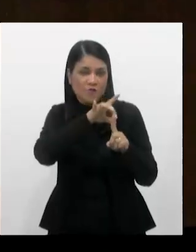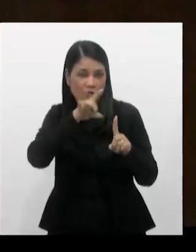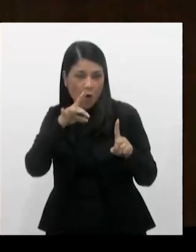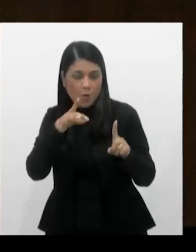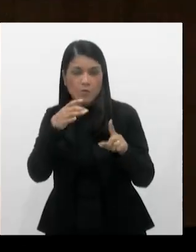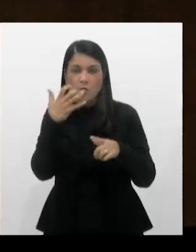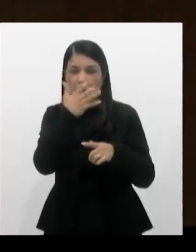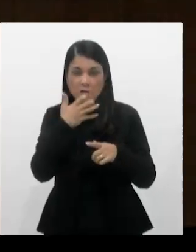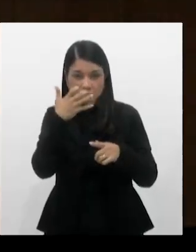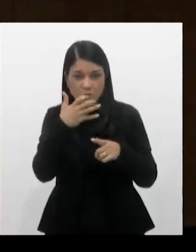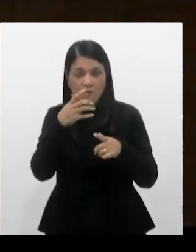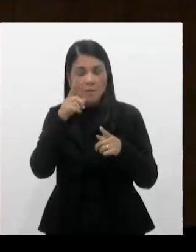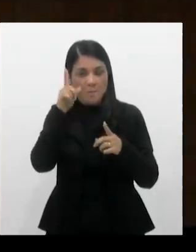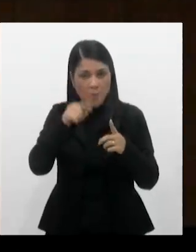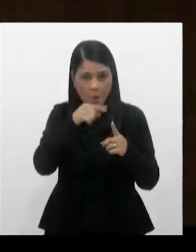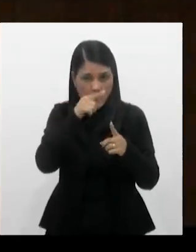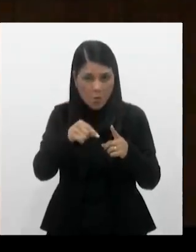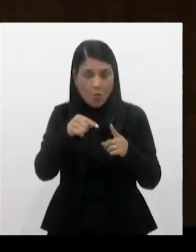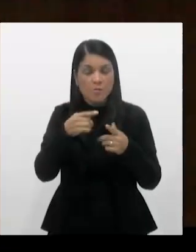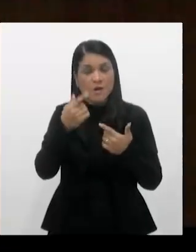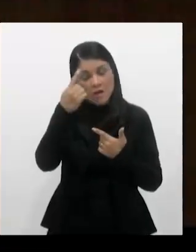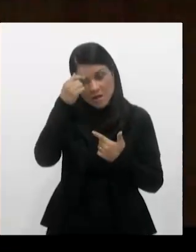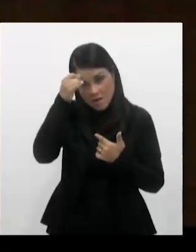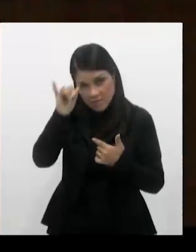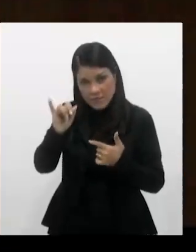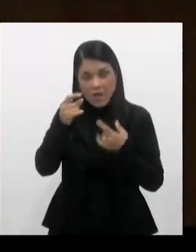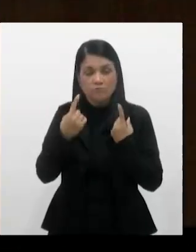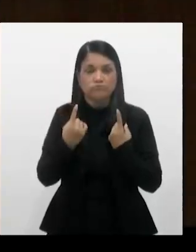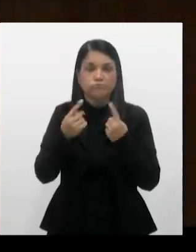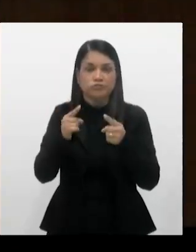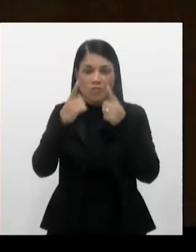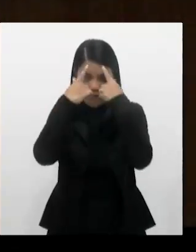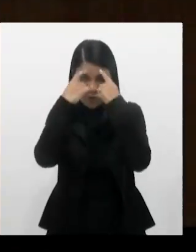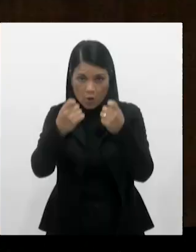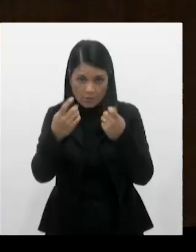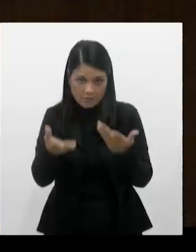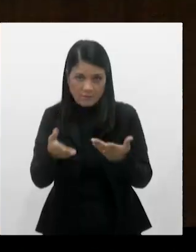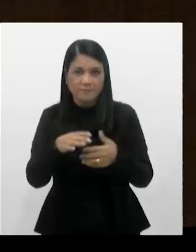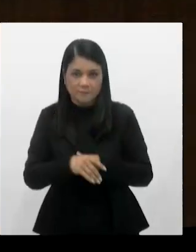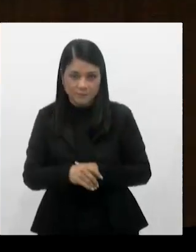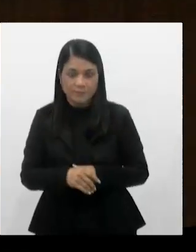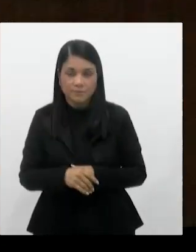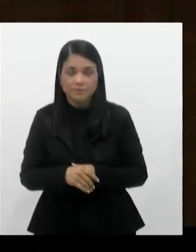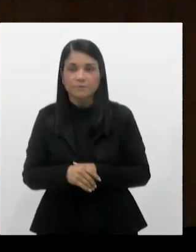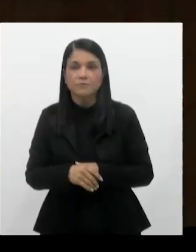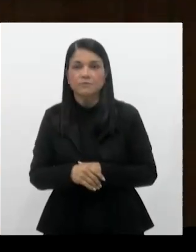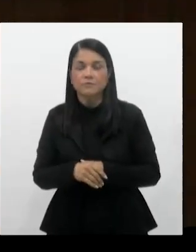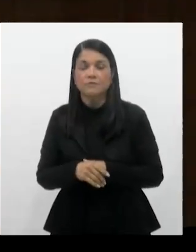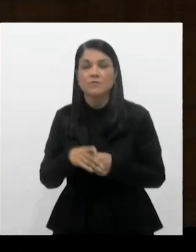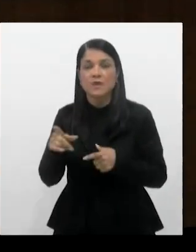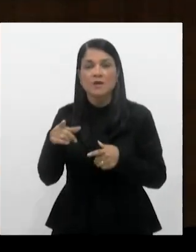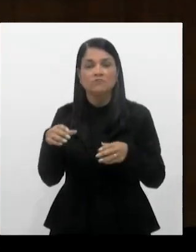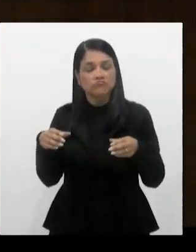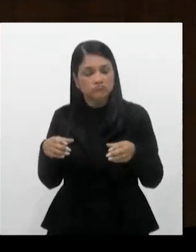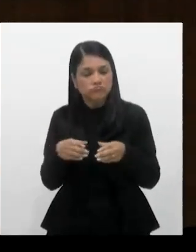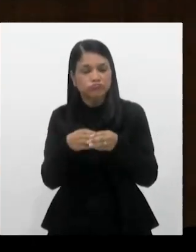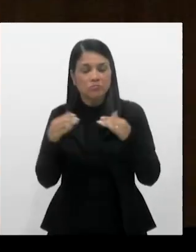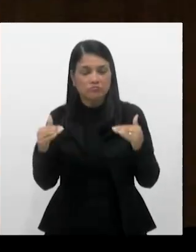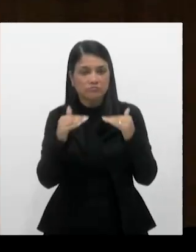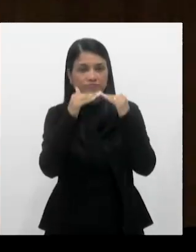uma forma de combater esse tipo de violência. Então, parecer da Comissão de Cultura é completamente favorável ao